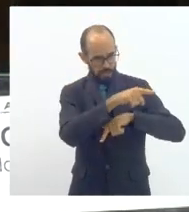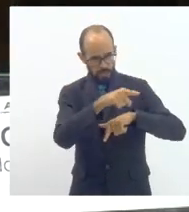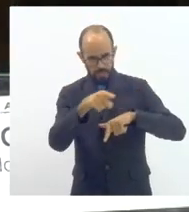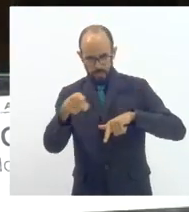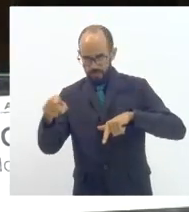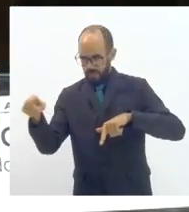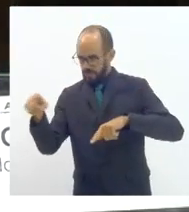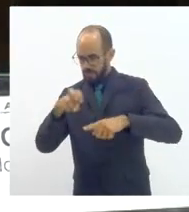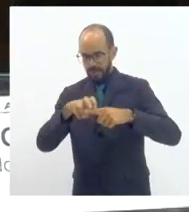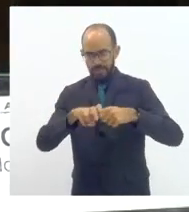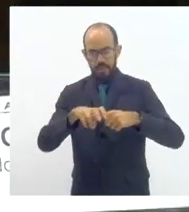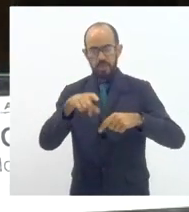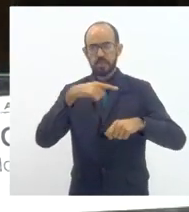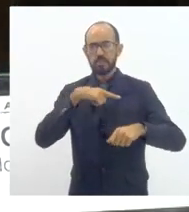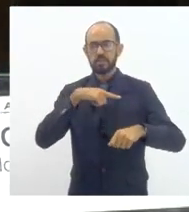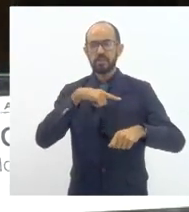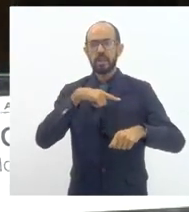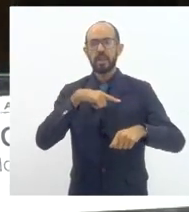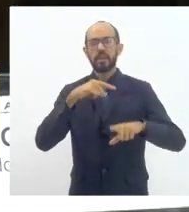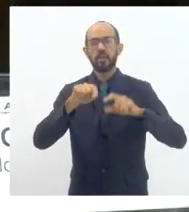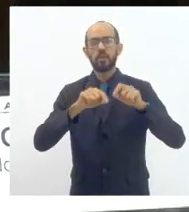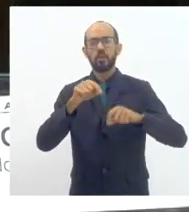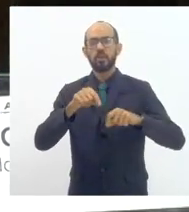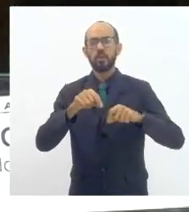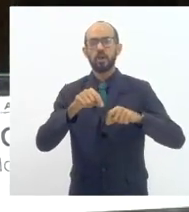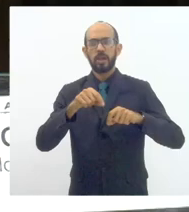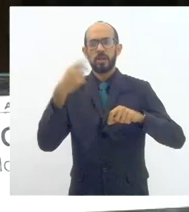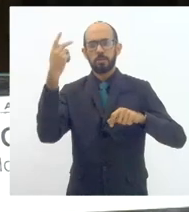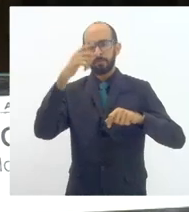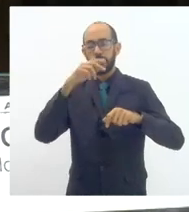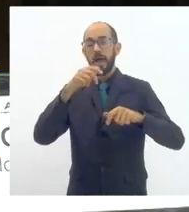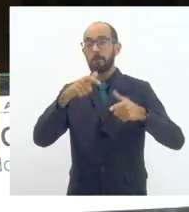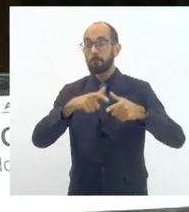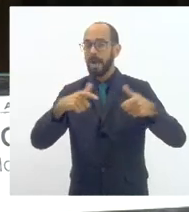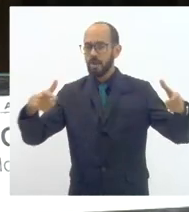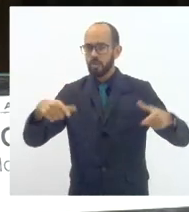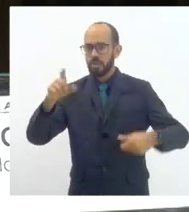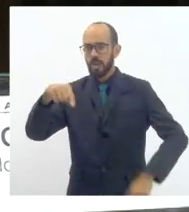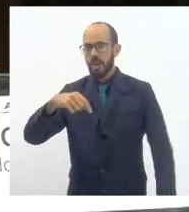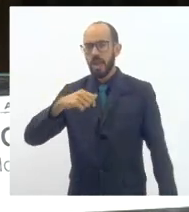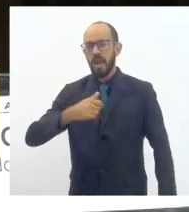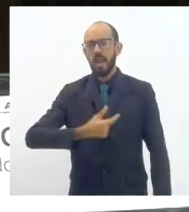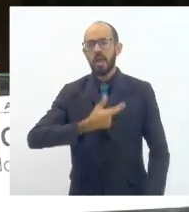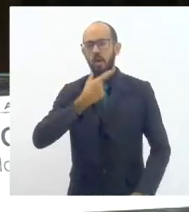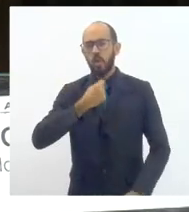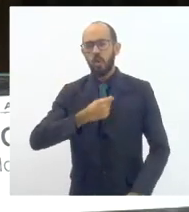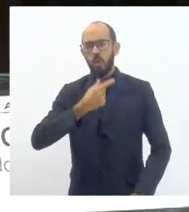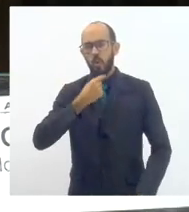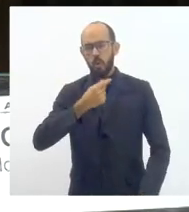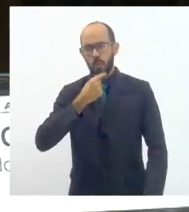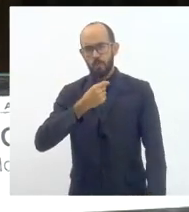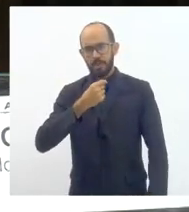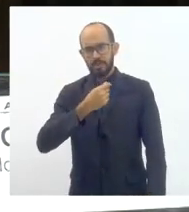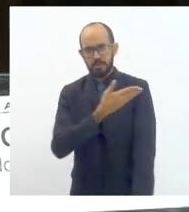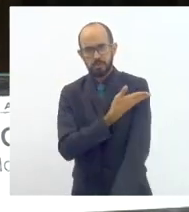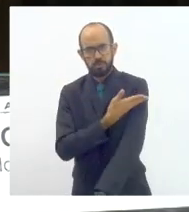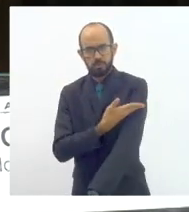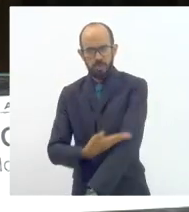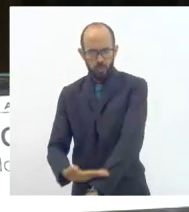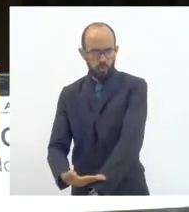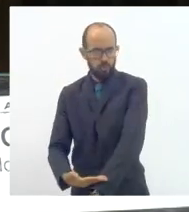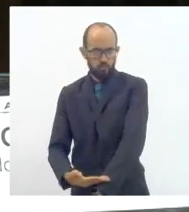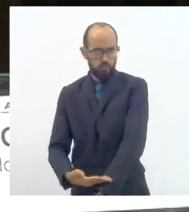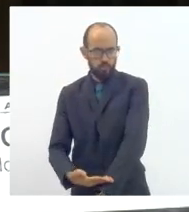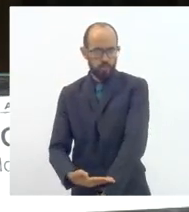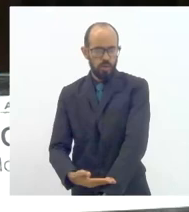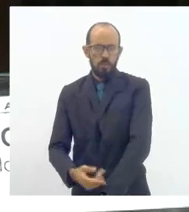são ocupados por pessoas brancas e do sexo masculino, do gênero masculino. Raramente